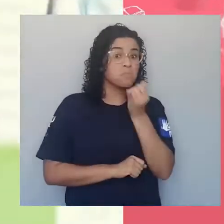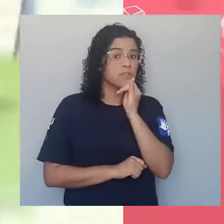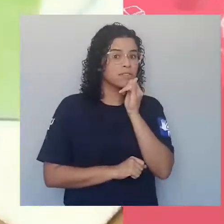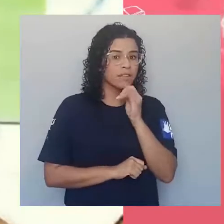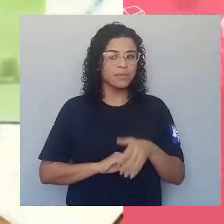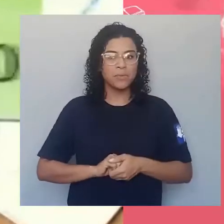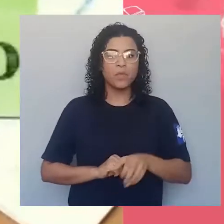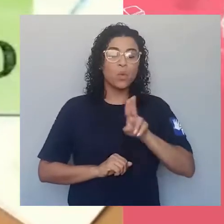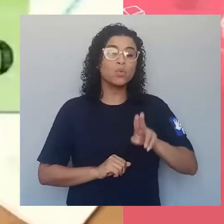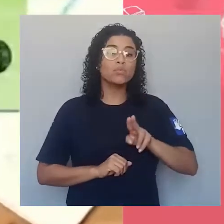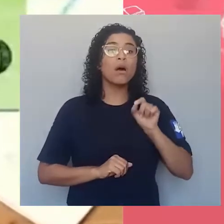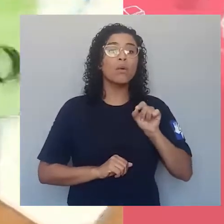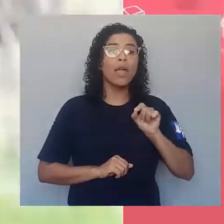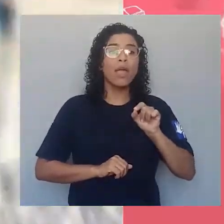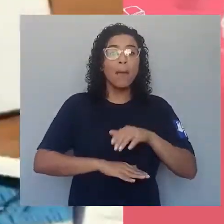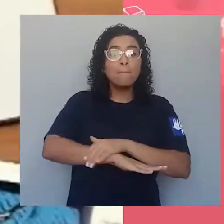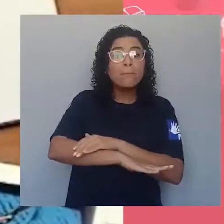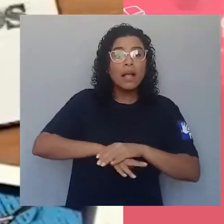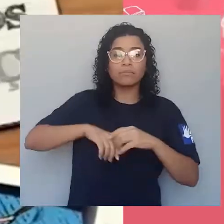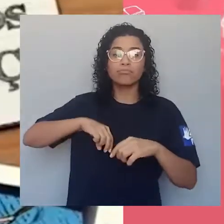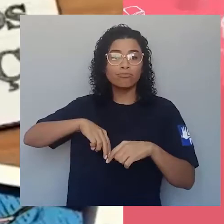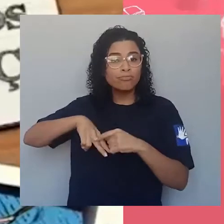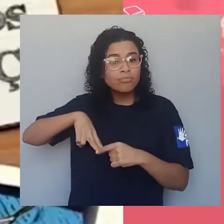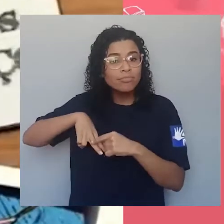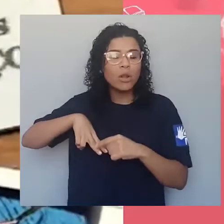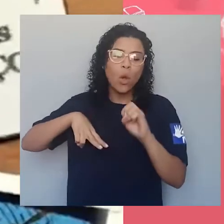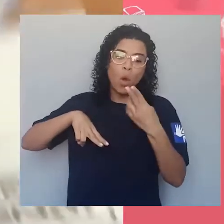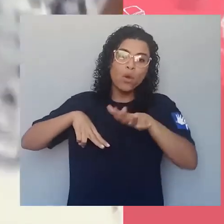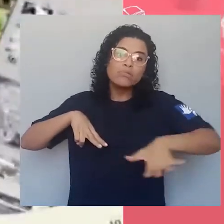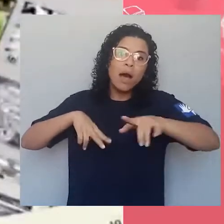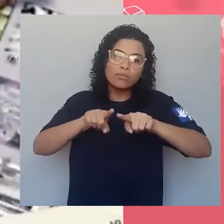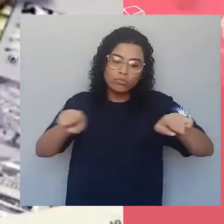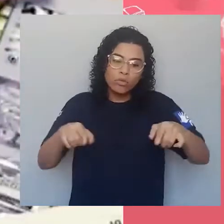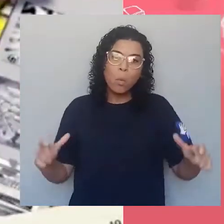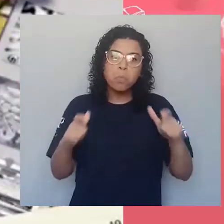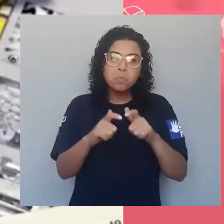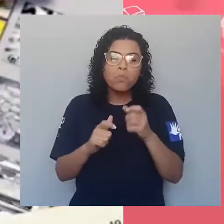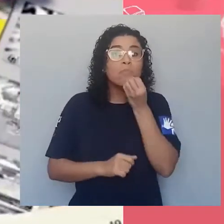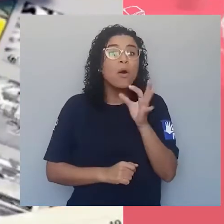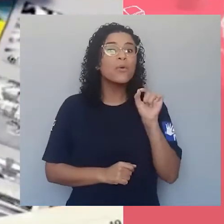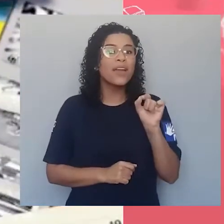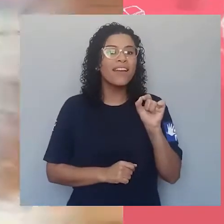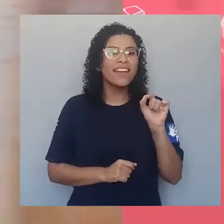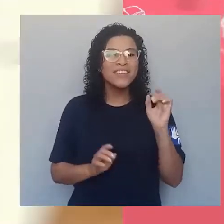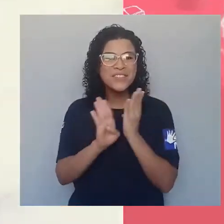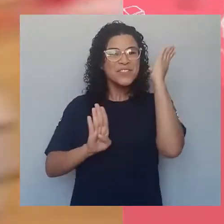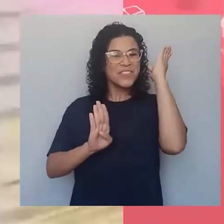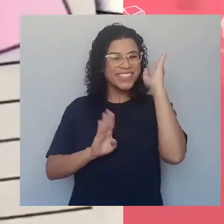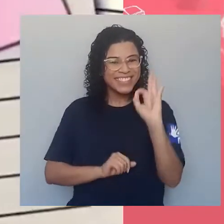exemplo, usar as pernas no lugar de um taco, ou jogar em um lugar com menos espaço. Quer saber? Bom mesmo é descobrir!